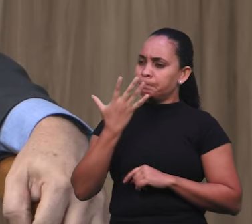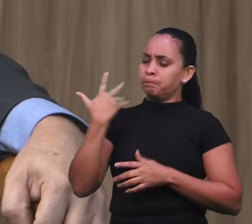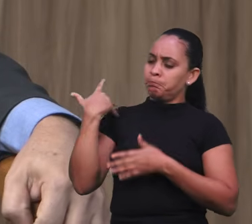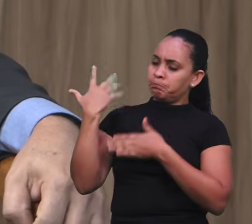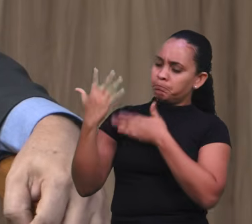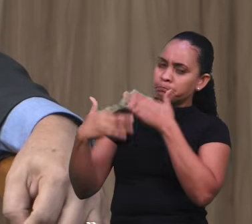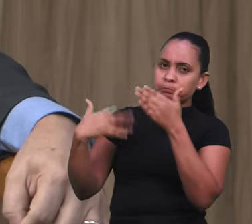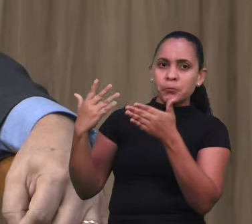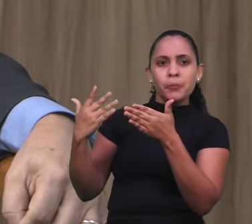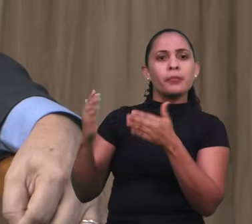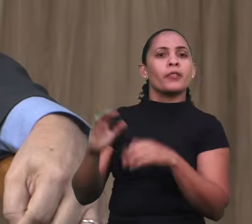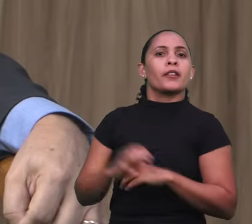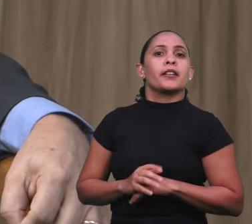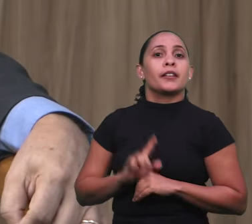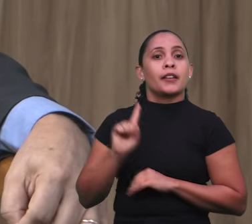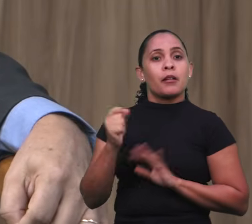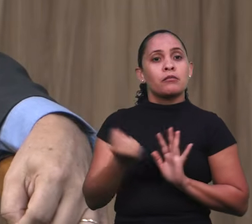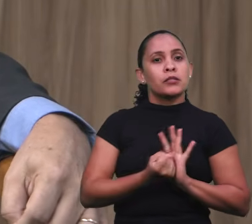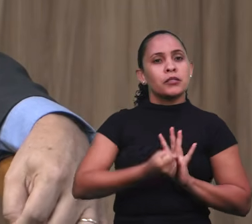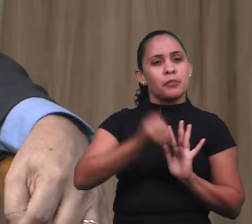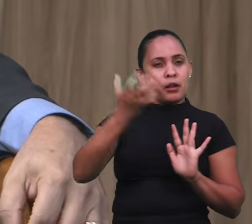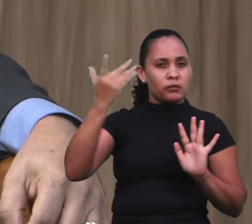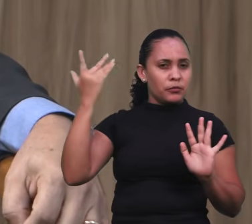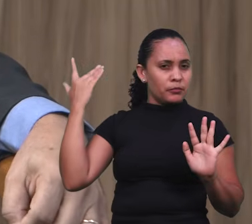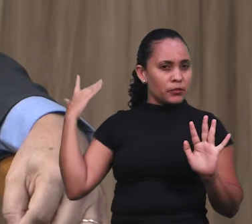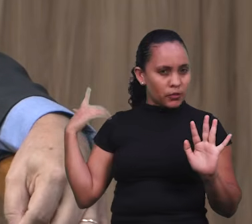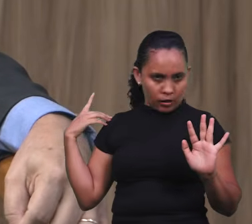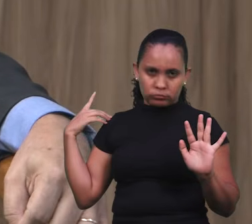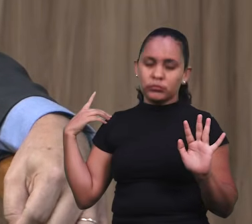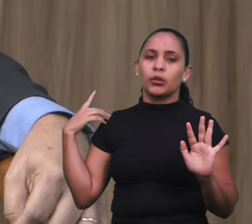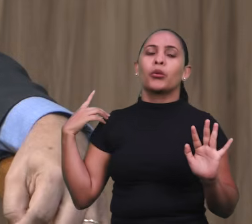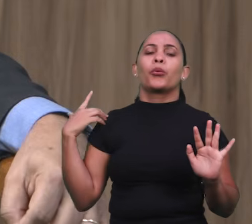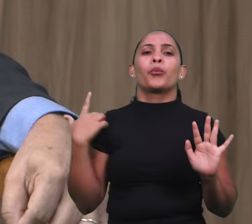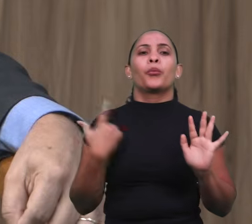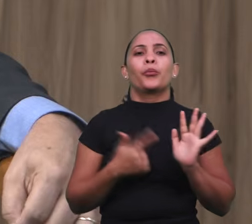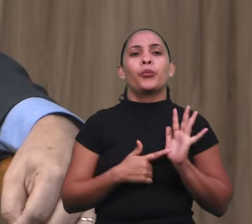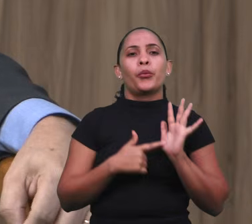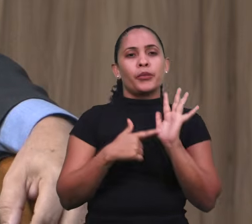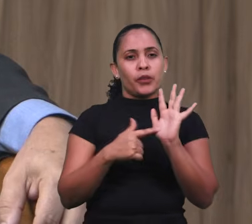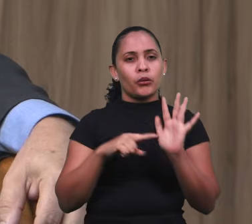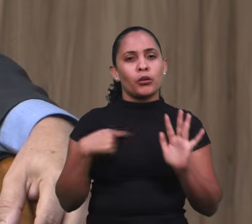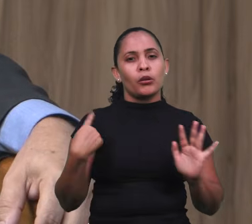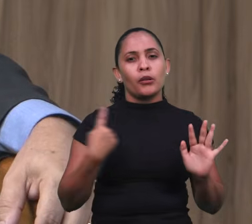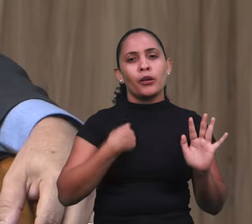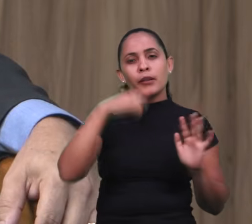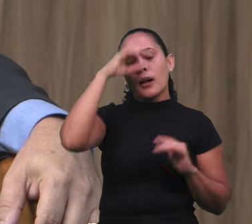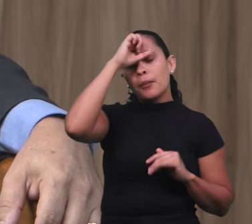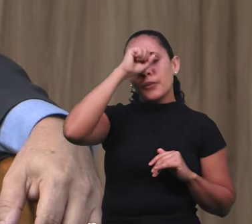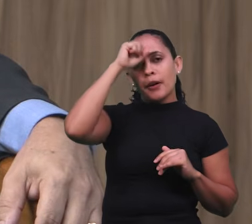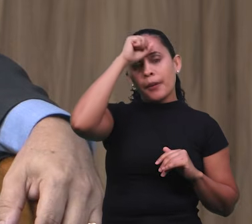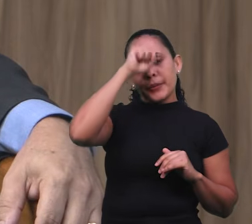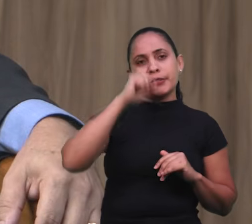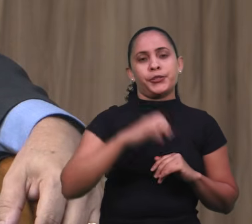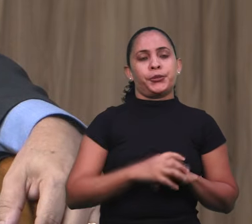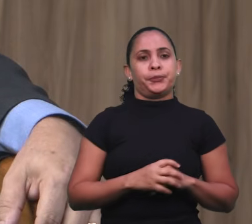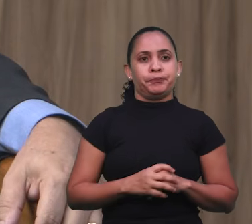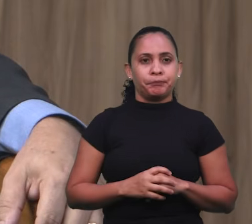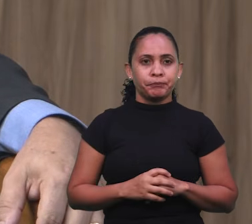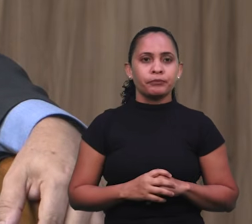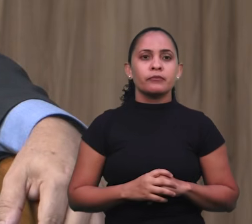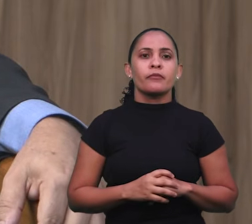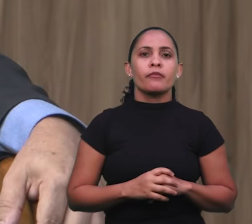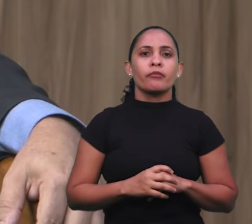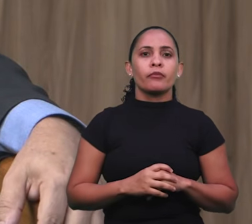da obra do Senhor, que são os marcos antigos. Conforme nós temos aprendido, a obra do